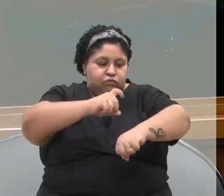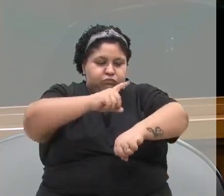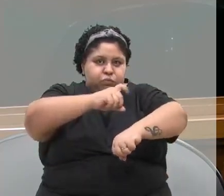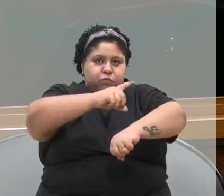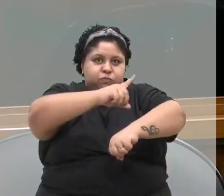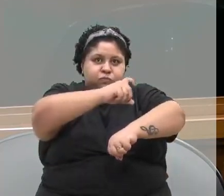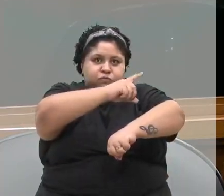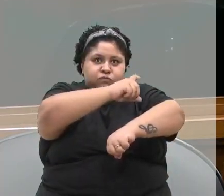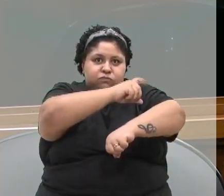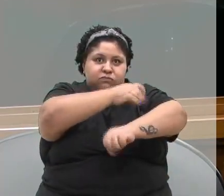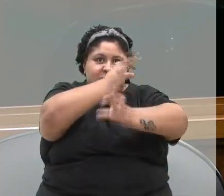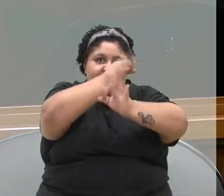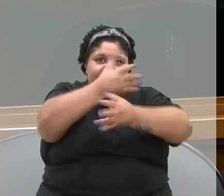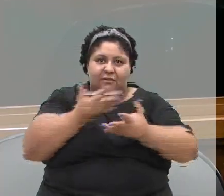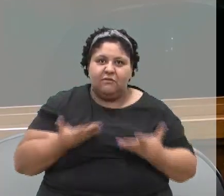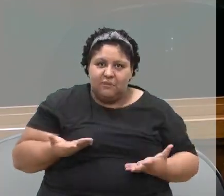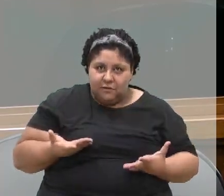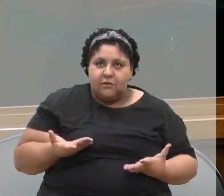Além disso,